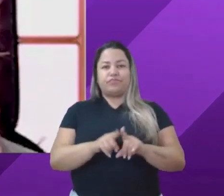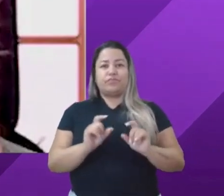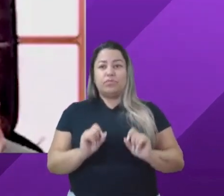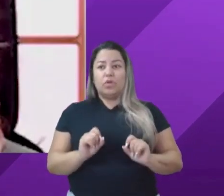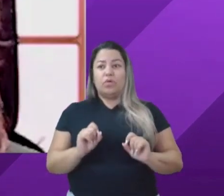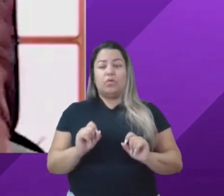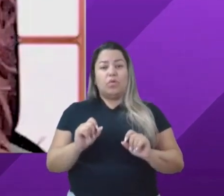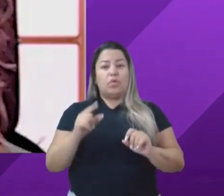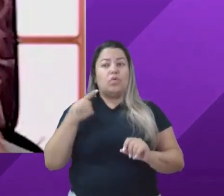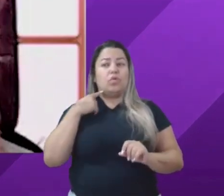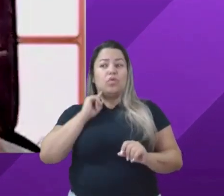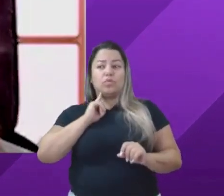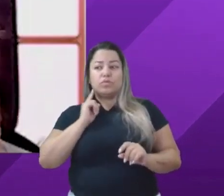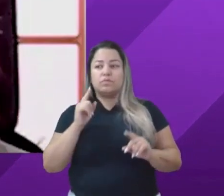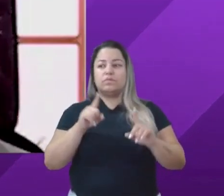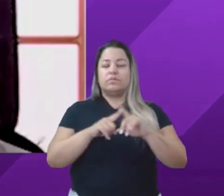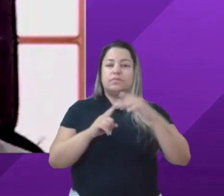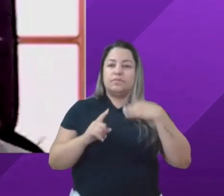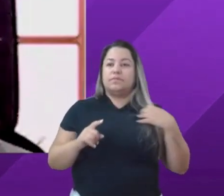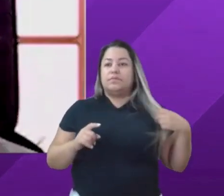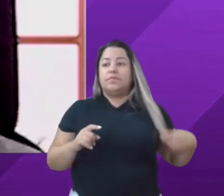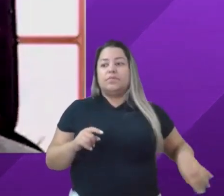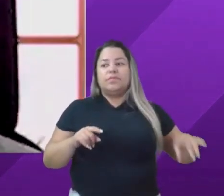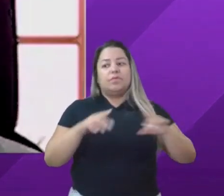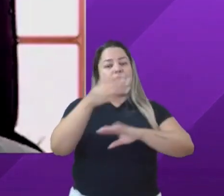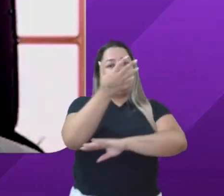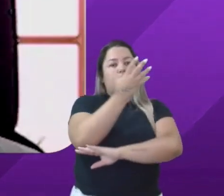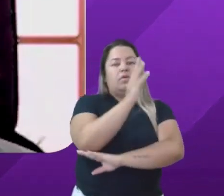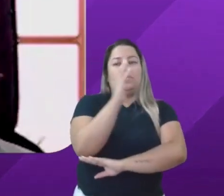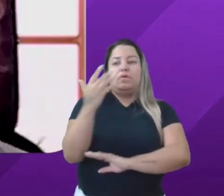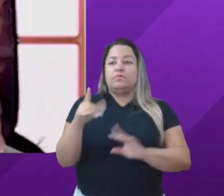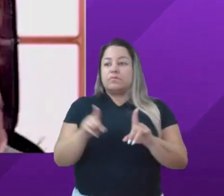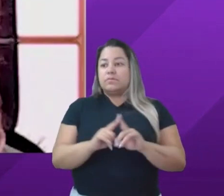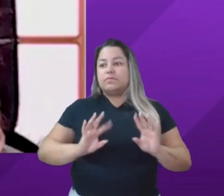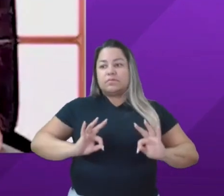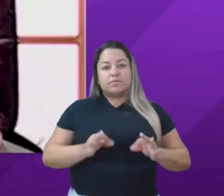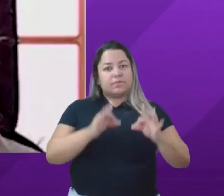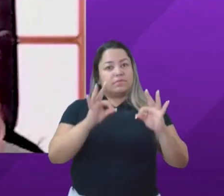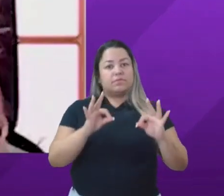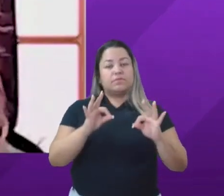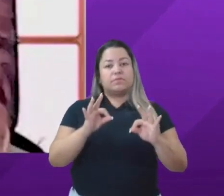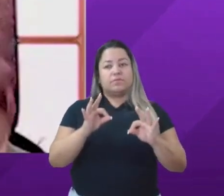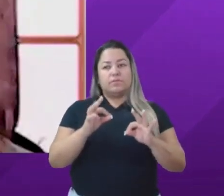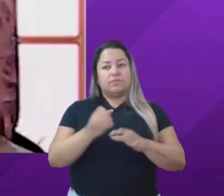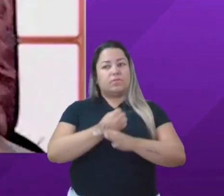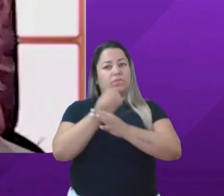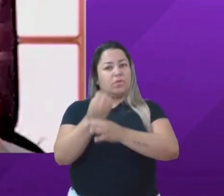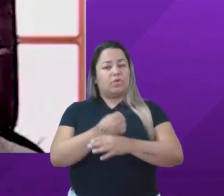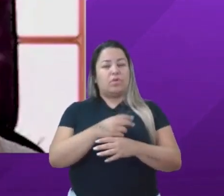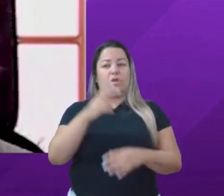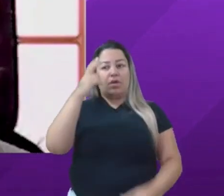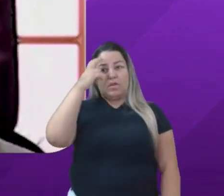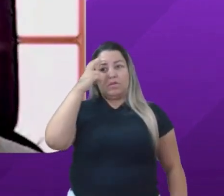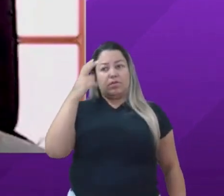e polui. A agroecologia trabalha junto com o meio ambiente, usando técnicas sustentáveis, como a rotação de